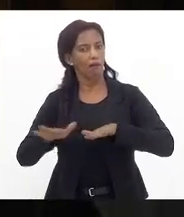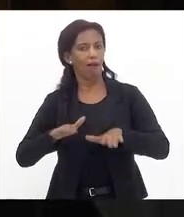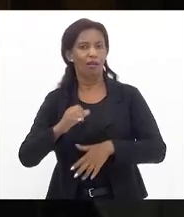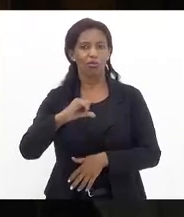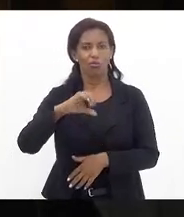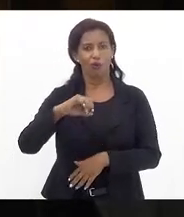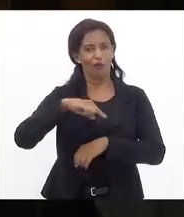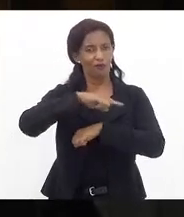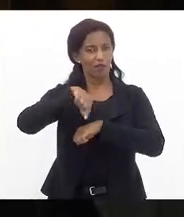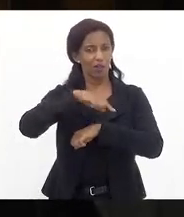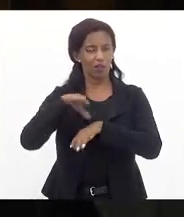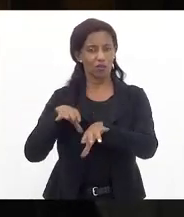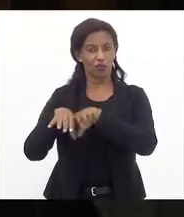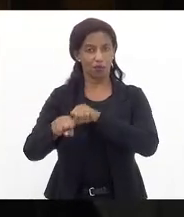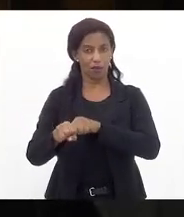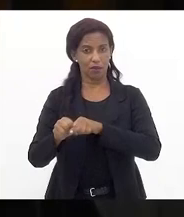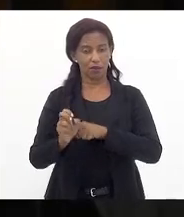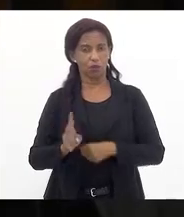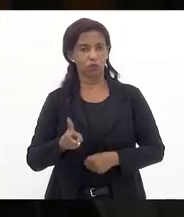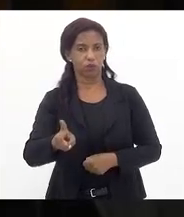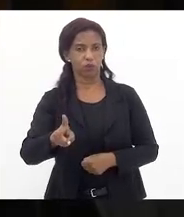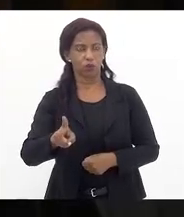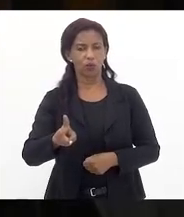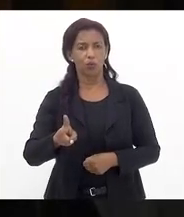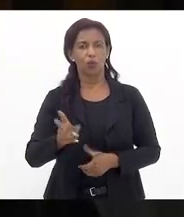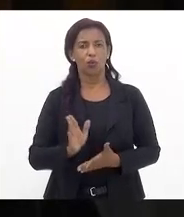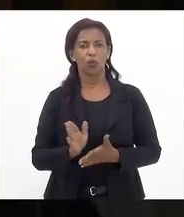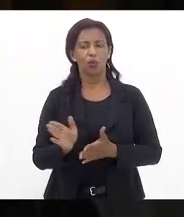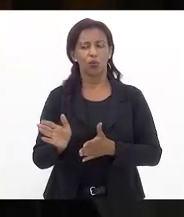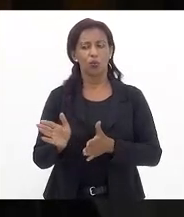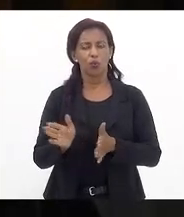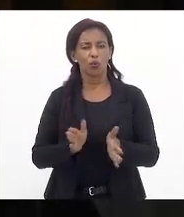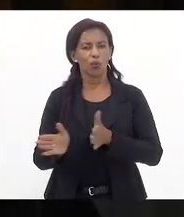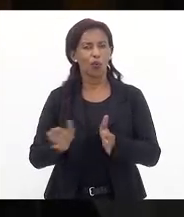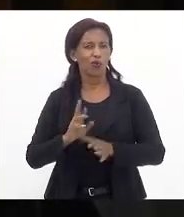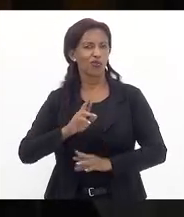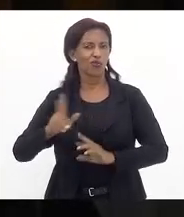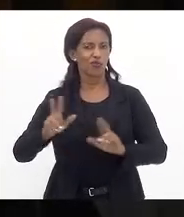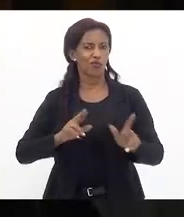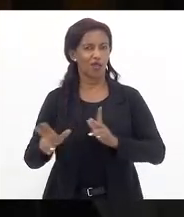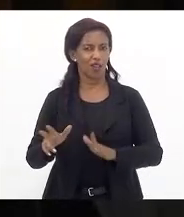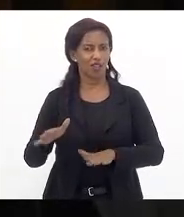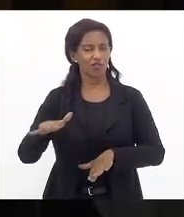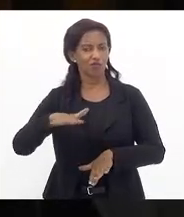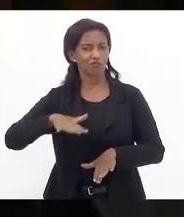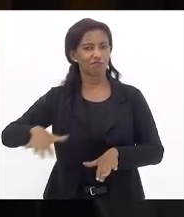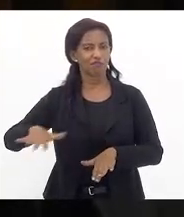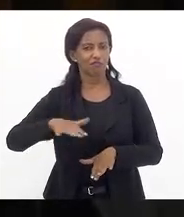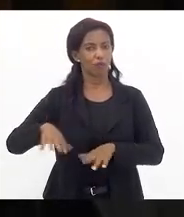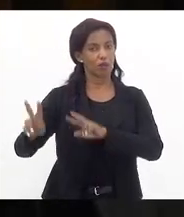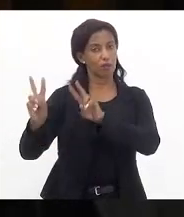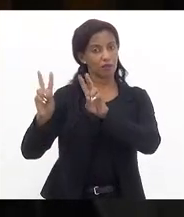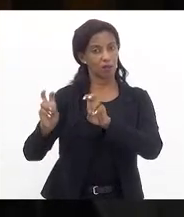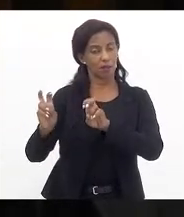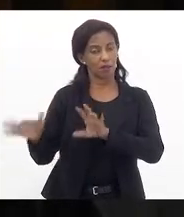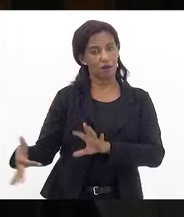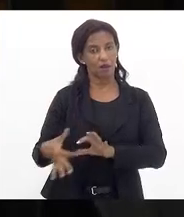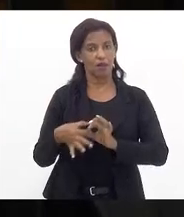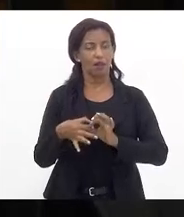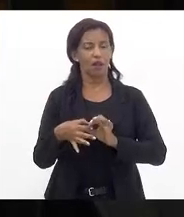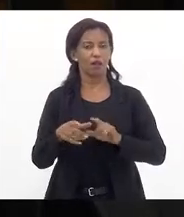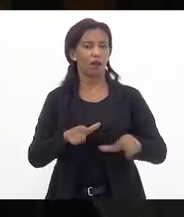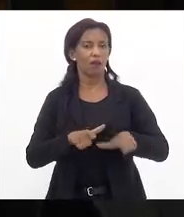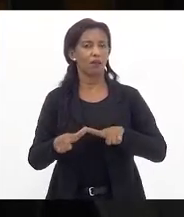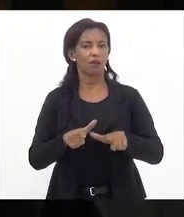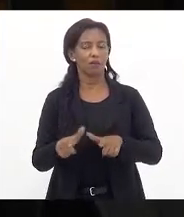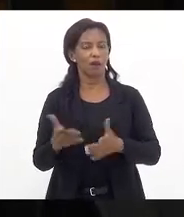90 horas de formação continuada em cursos de diferentes níveis, que sejam em áreas ou sobre temáticas ligadas ao trabalho dos